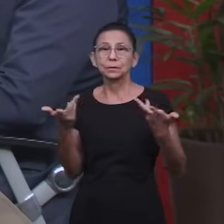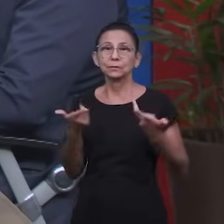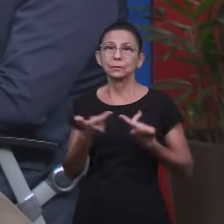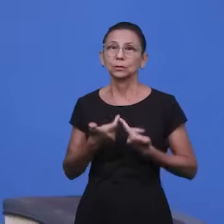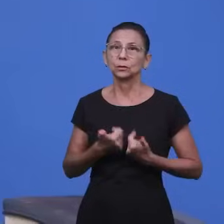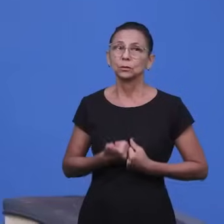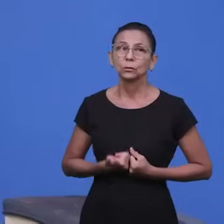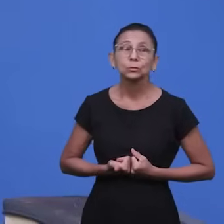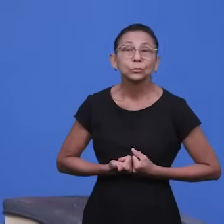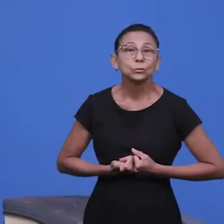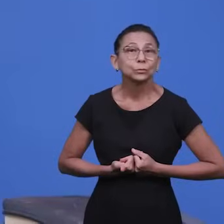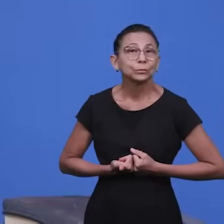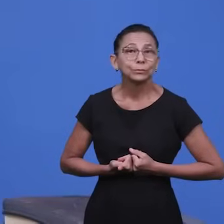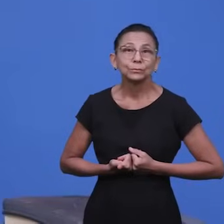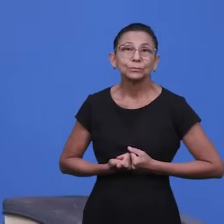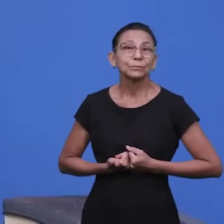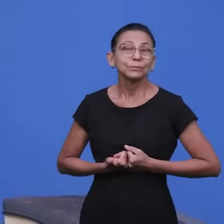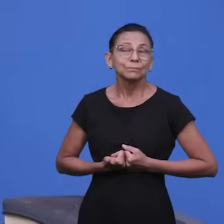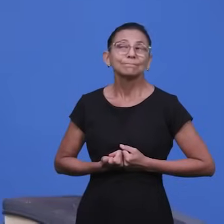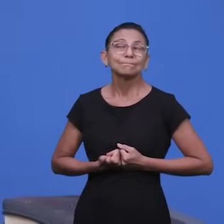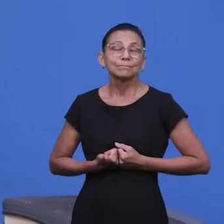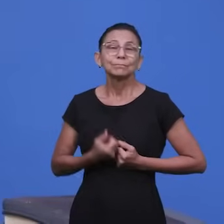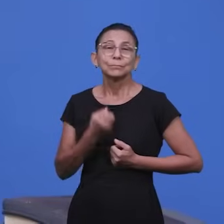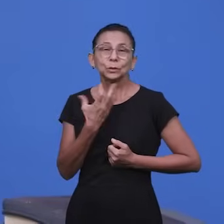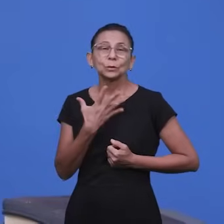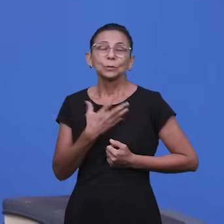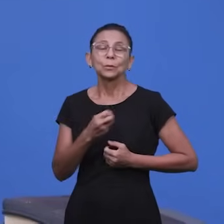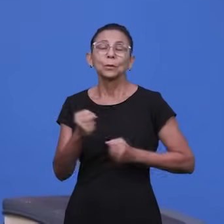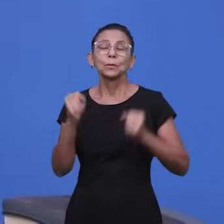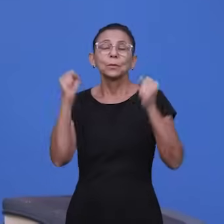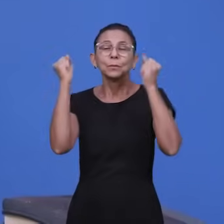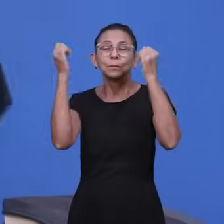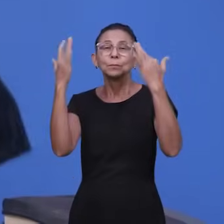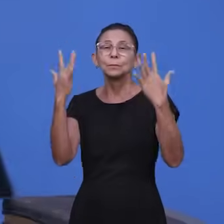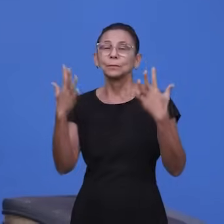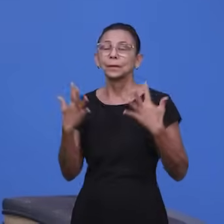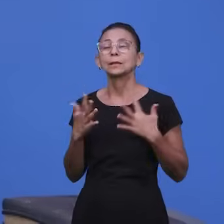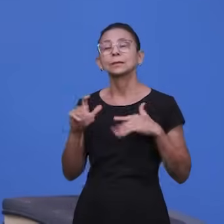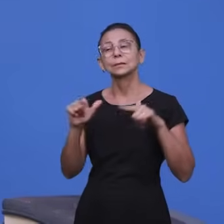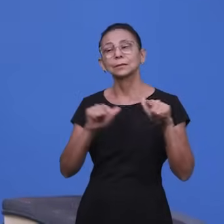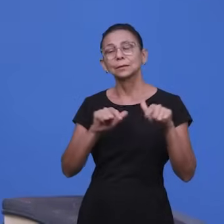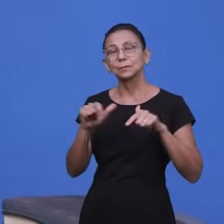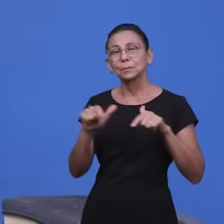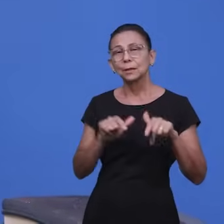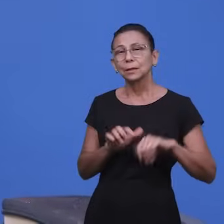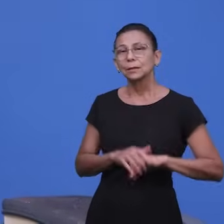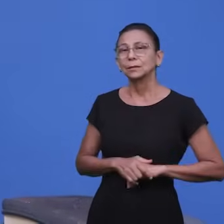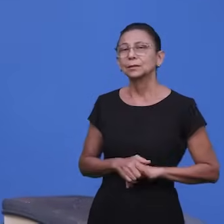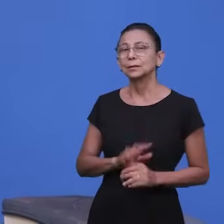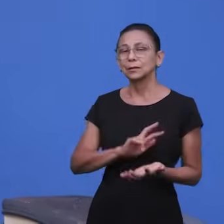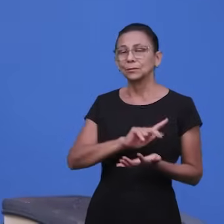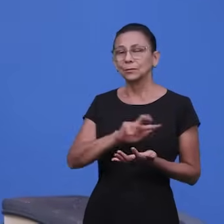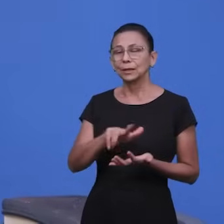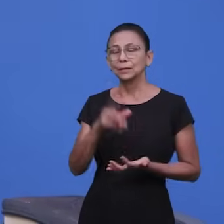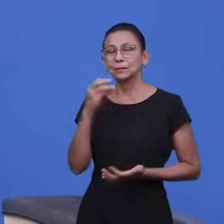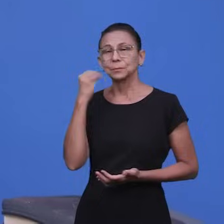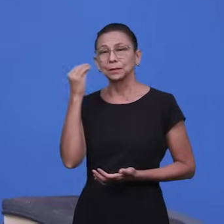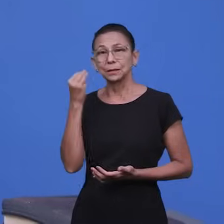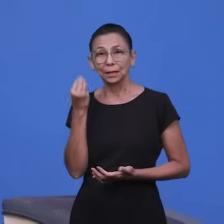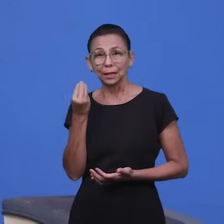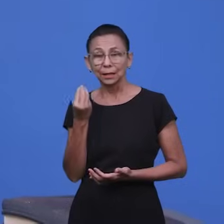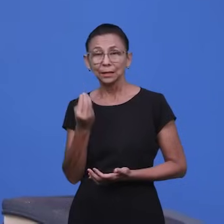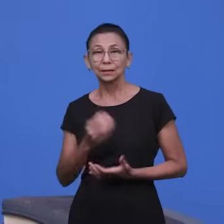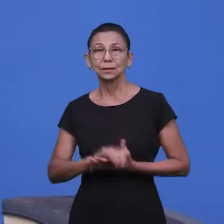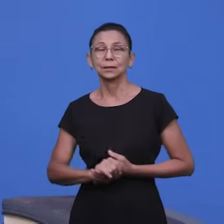eu estou, todos oram por isso. Sempre levam uma experiência, contam a experiência para a